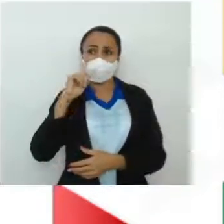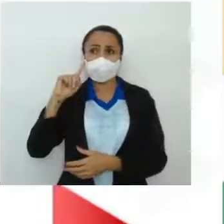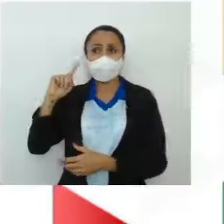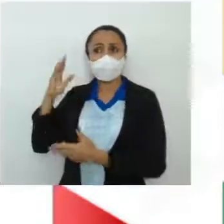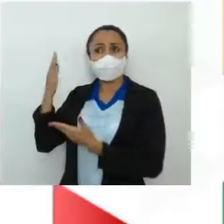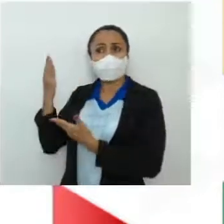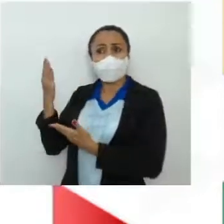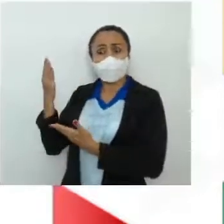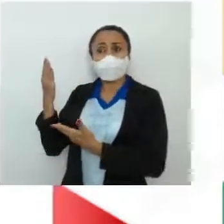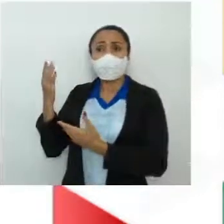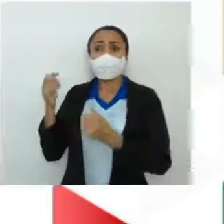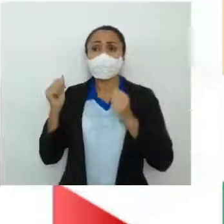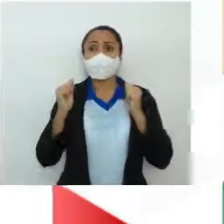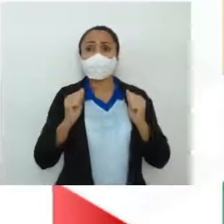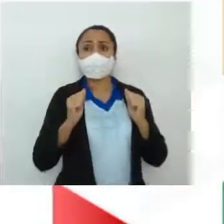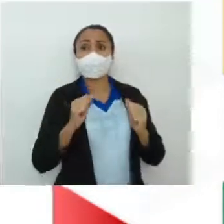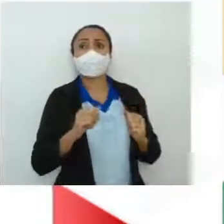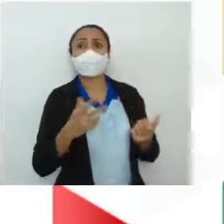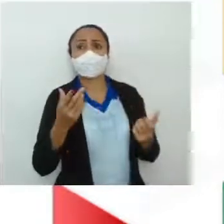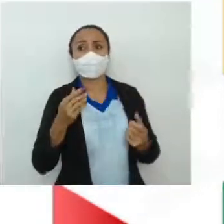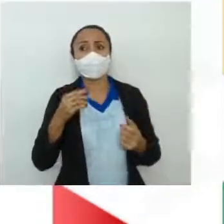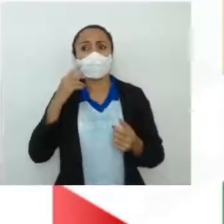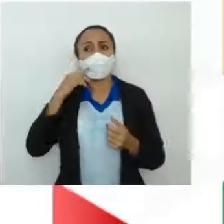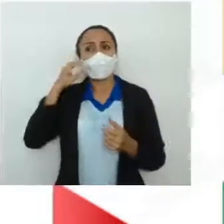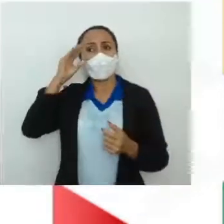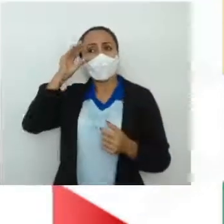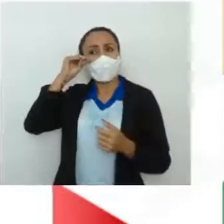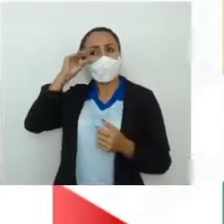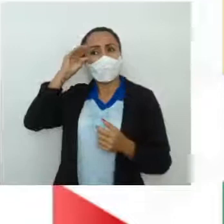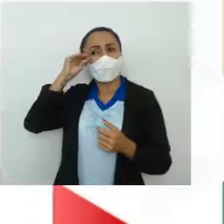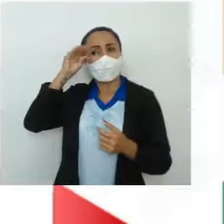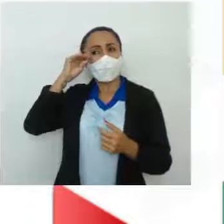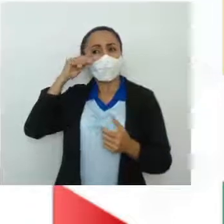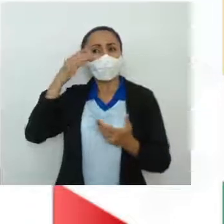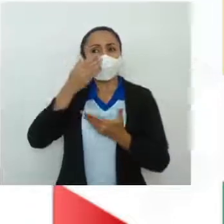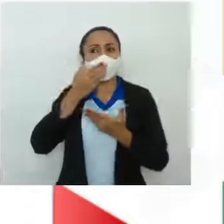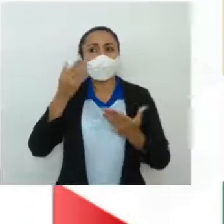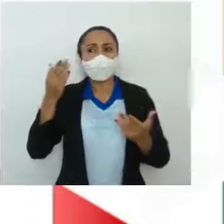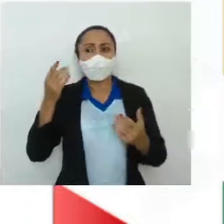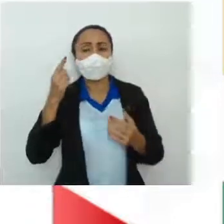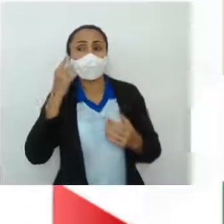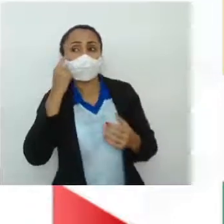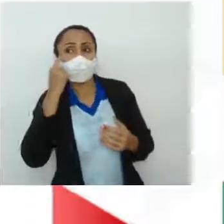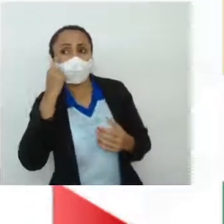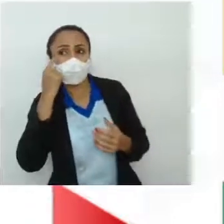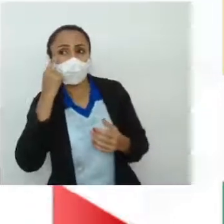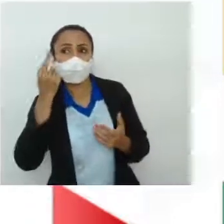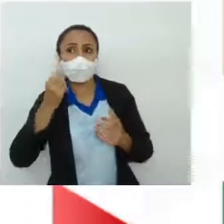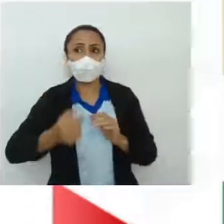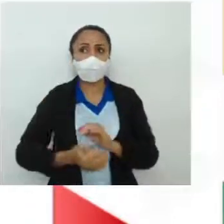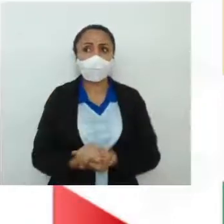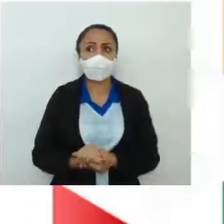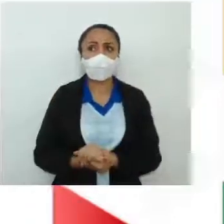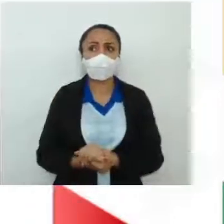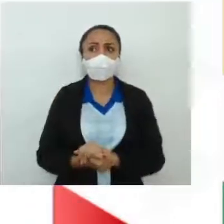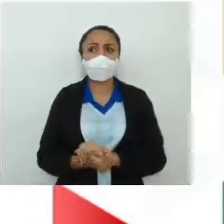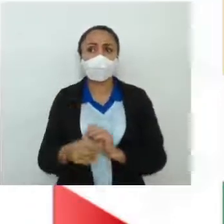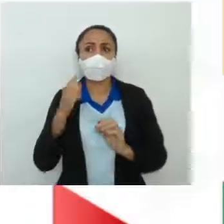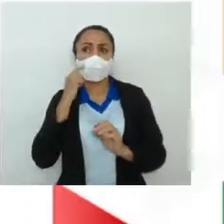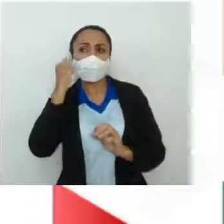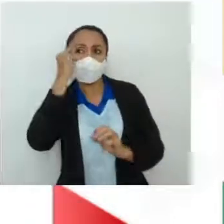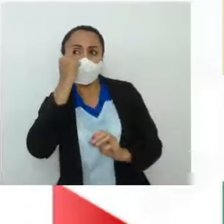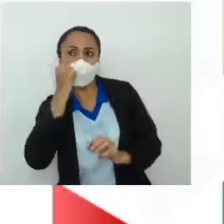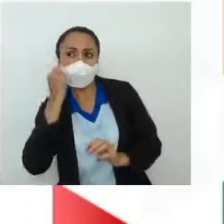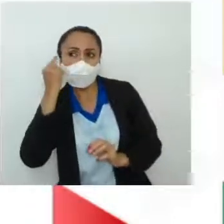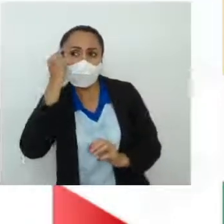possa saber o que é a pálpebra, o que é a pupila, o que é a esclerótica, a